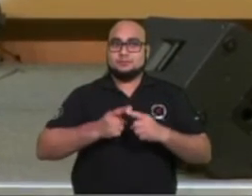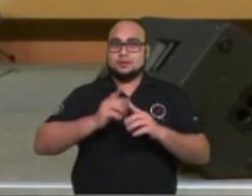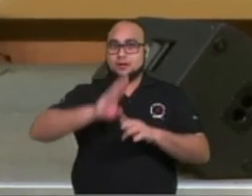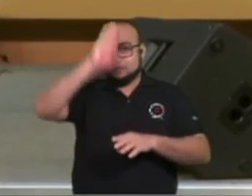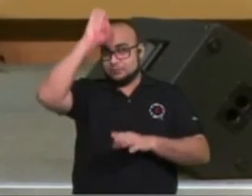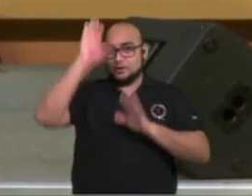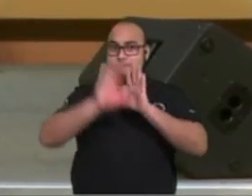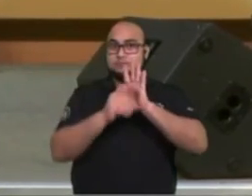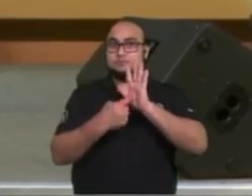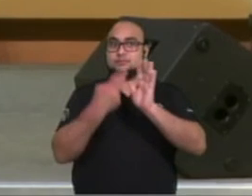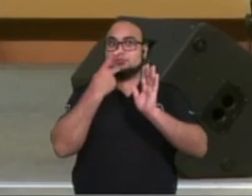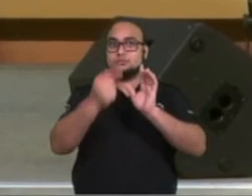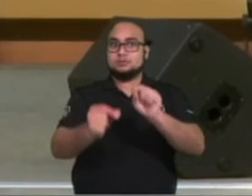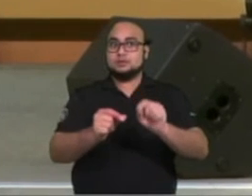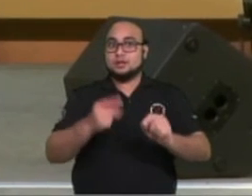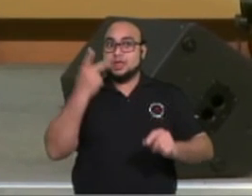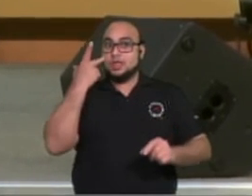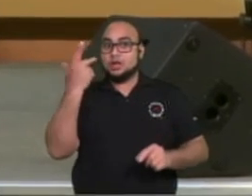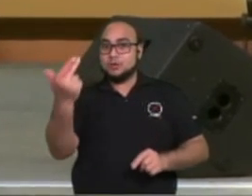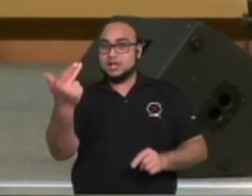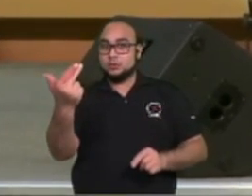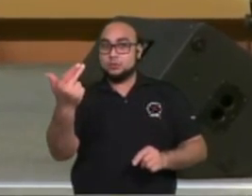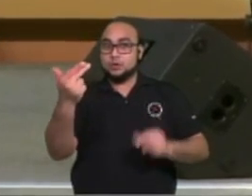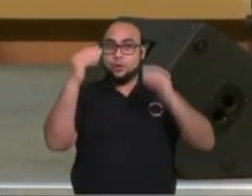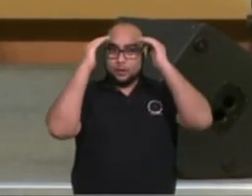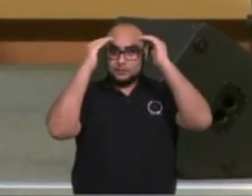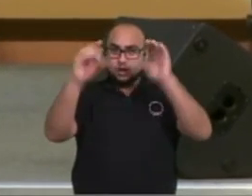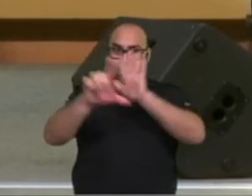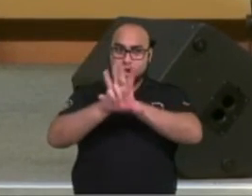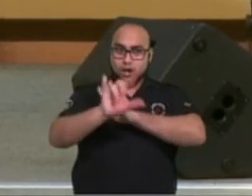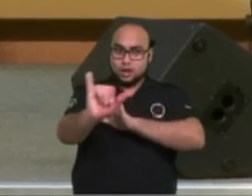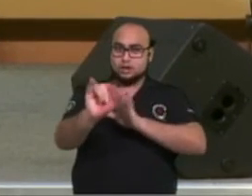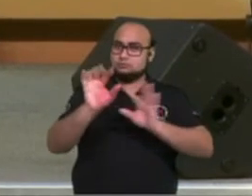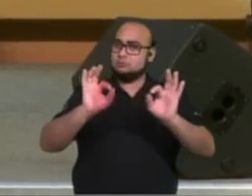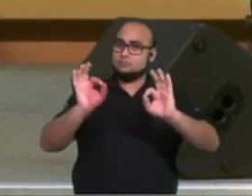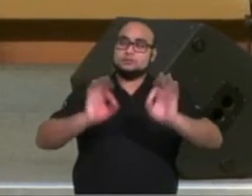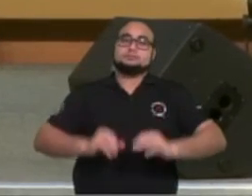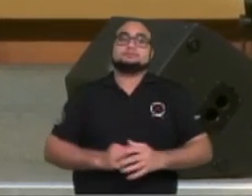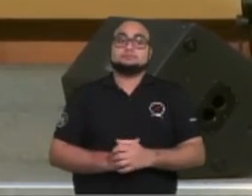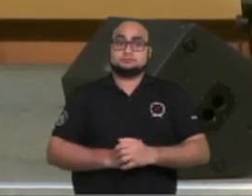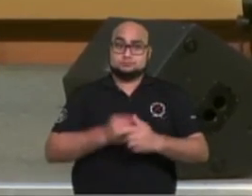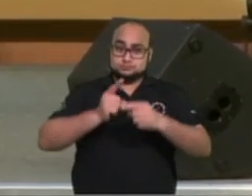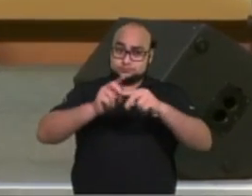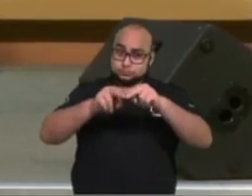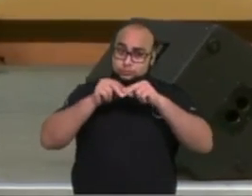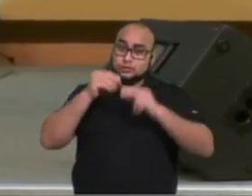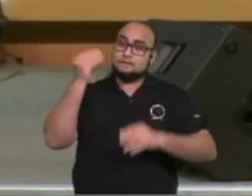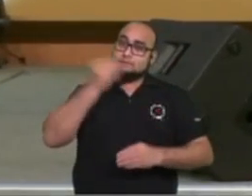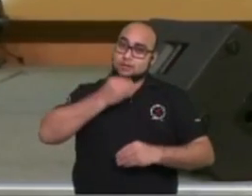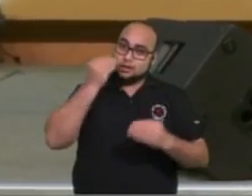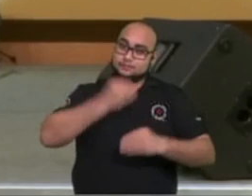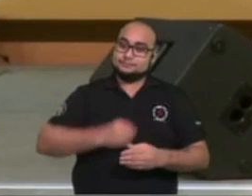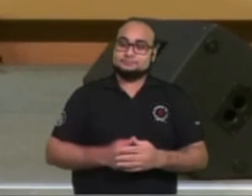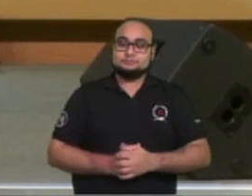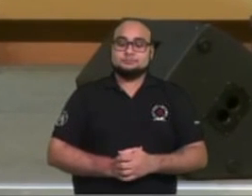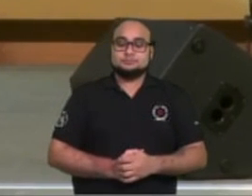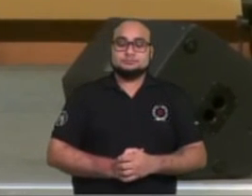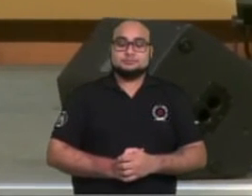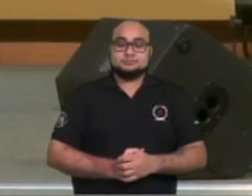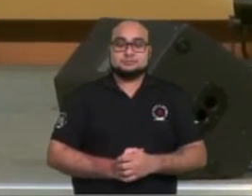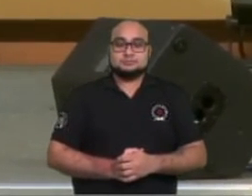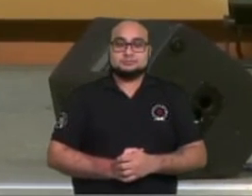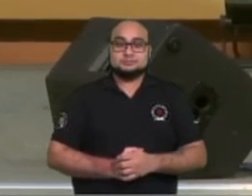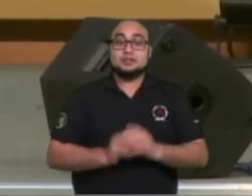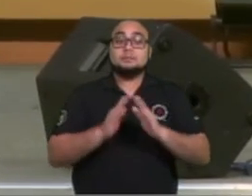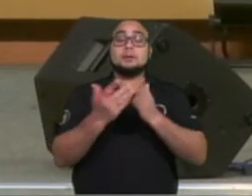diz que a natureza humana não está sujeito à lei de Deus por isso que ela é fraca Oi e a Bíblia só manda fugir de alguma